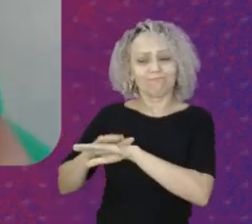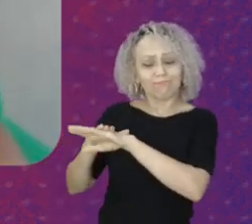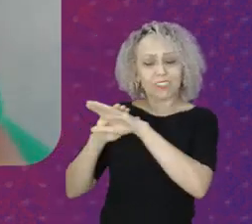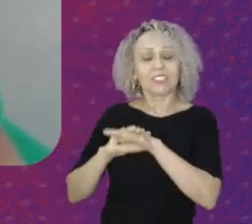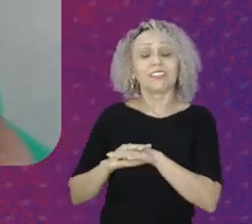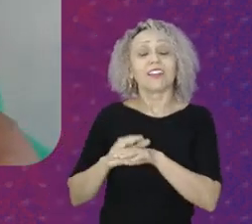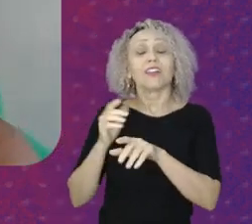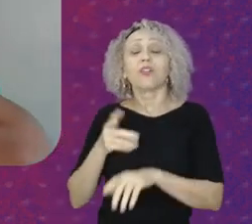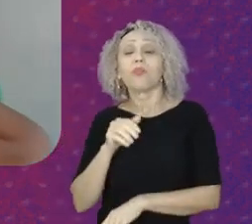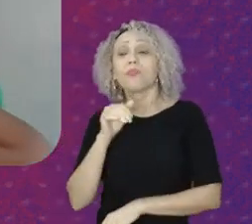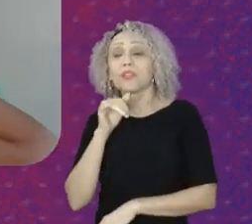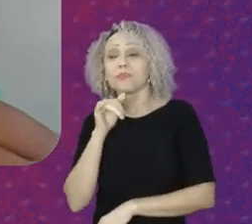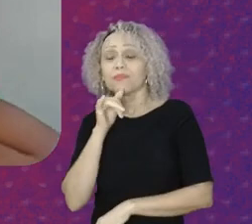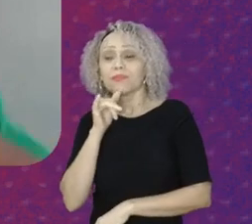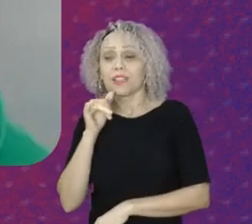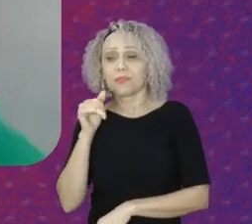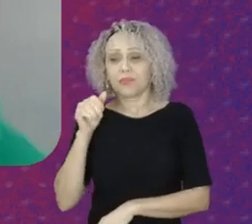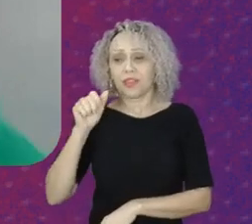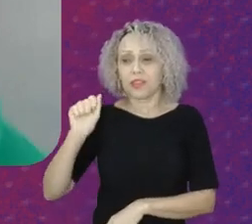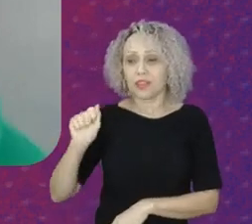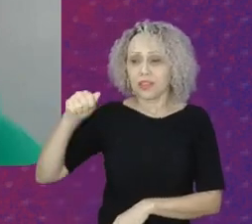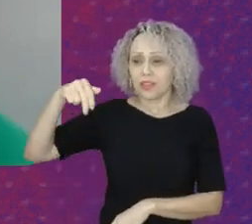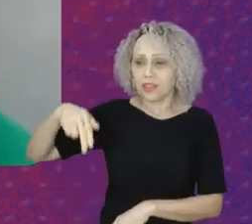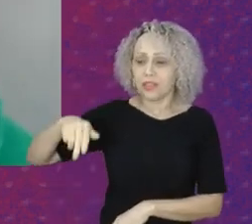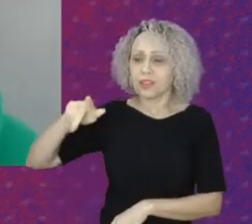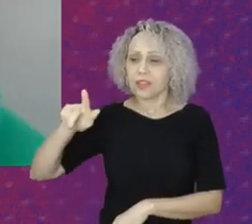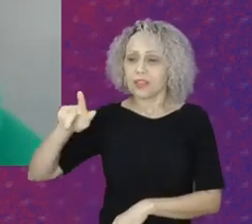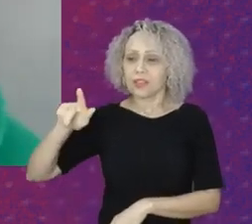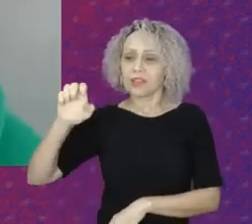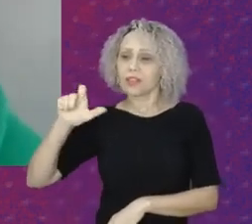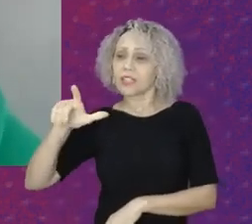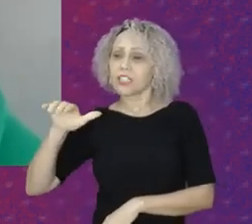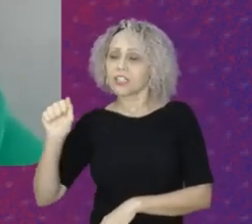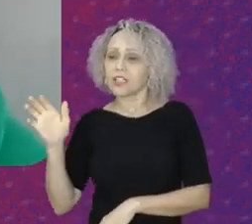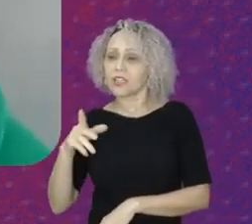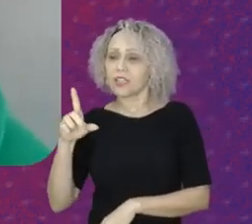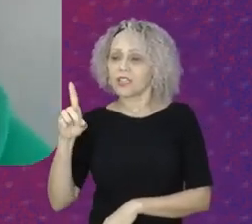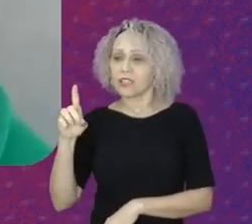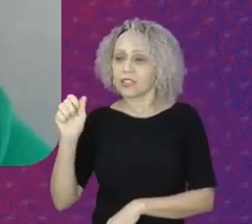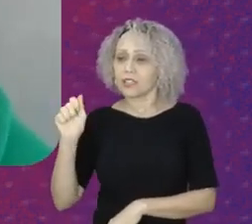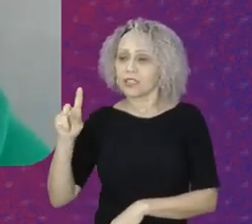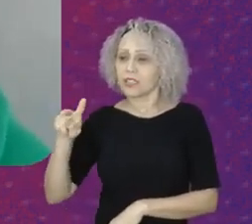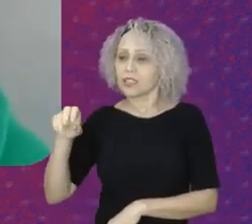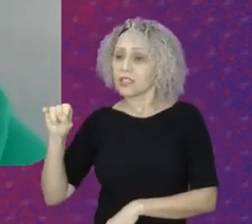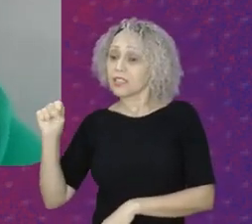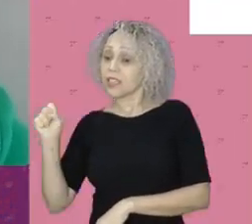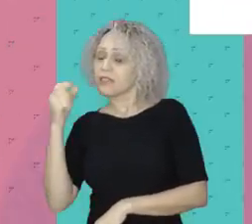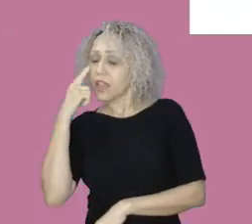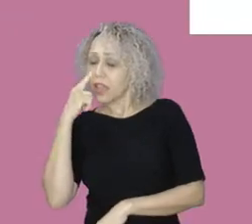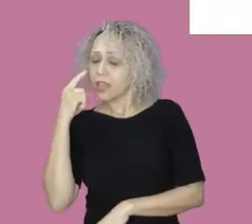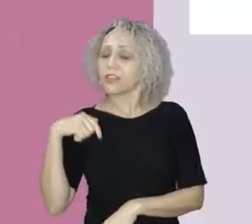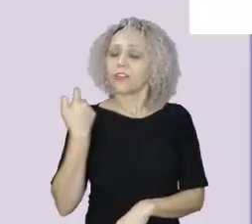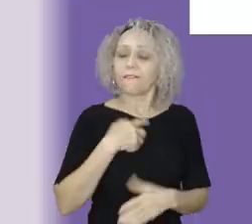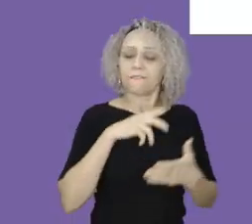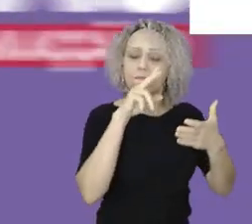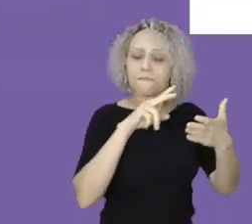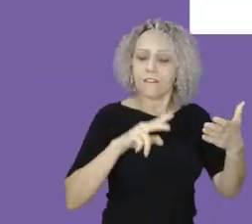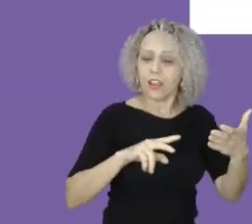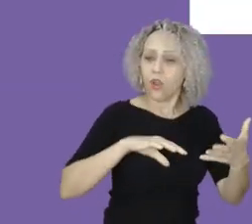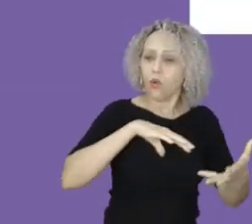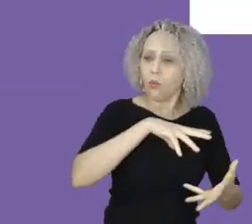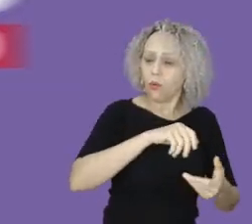tomada de consciência. É a gente se perceber no mundo e também ter a capacidade de ler e transformar o mundo.